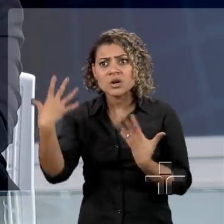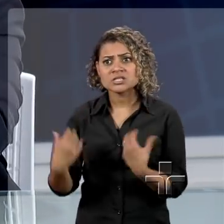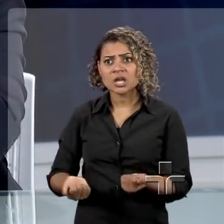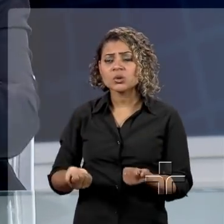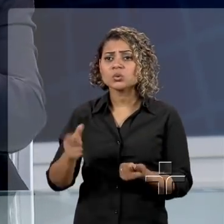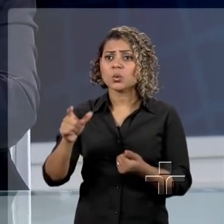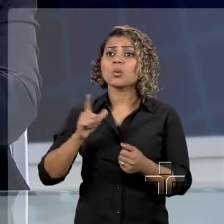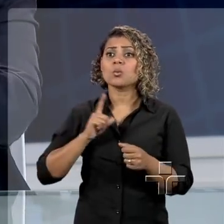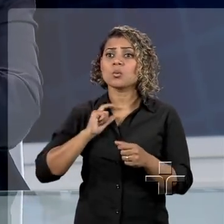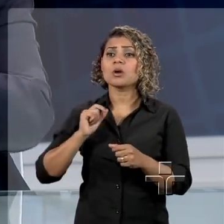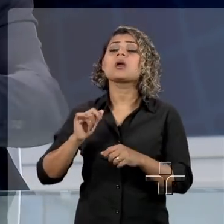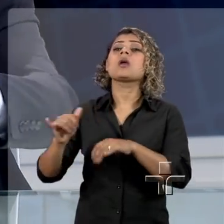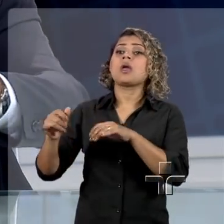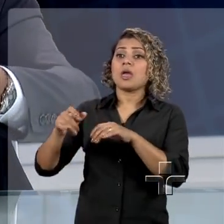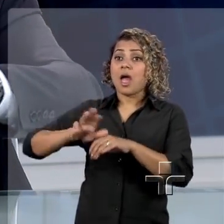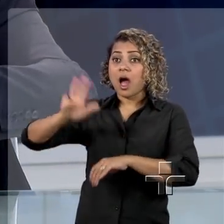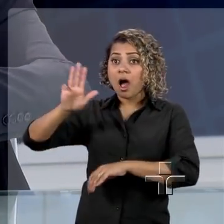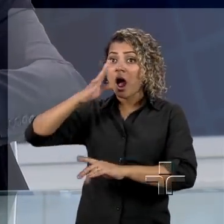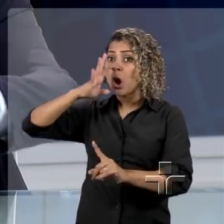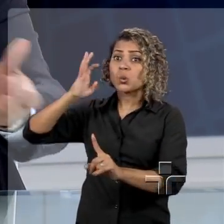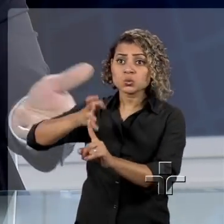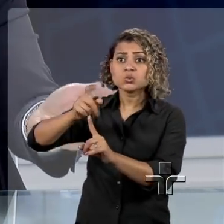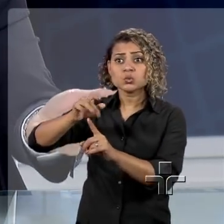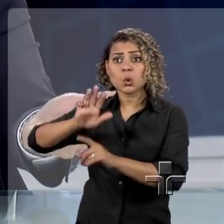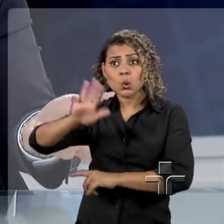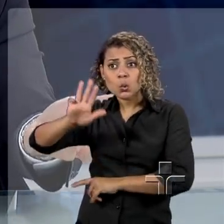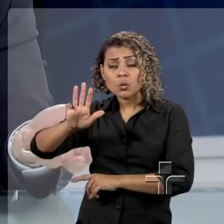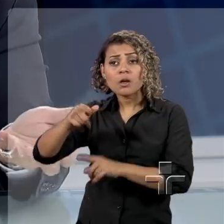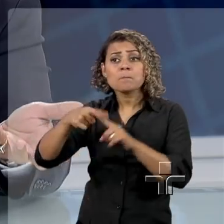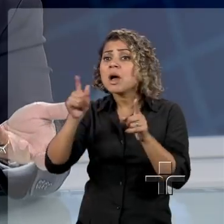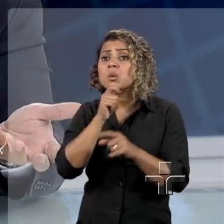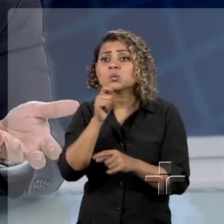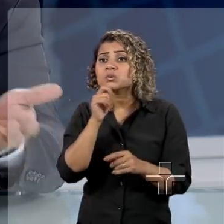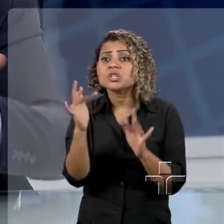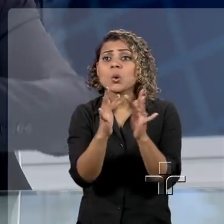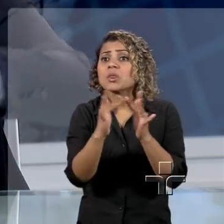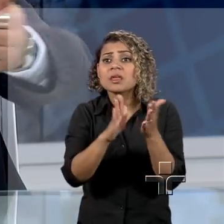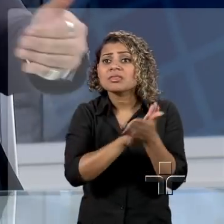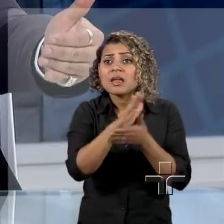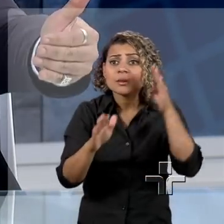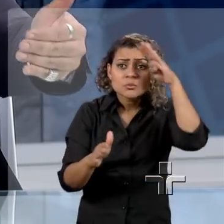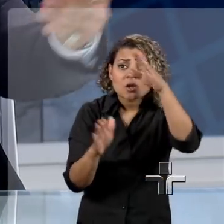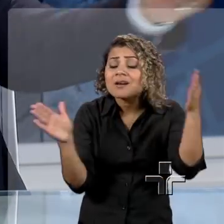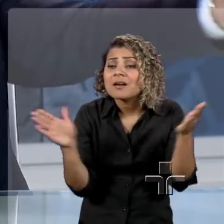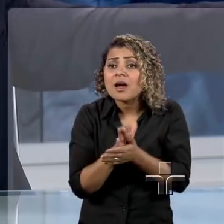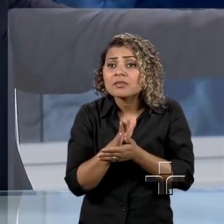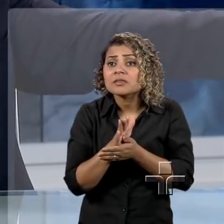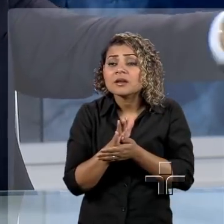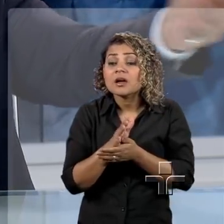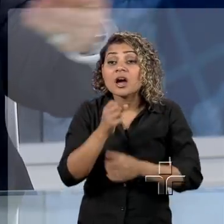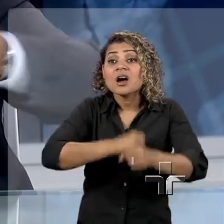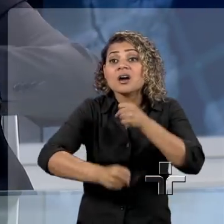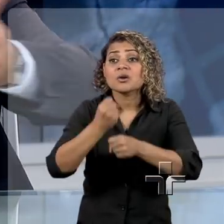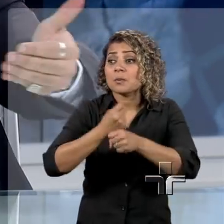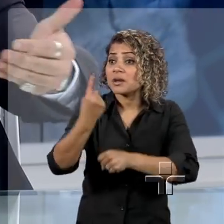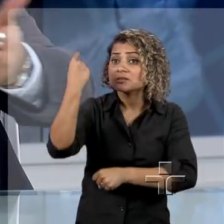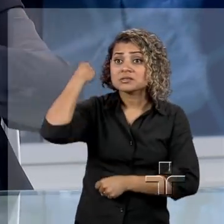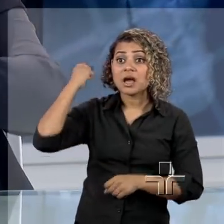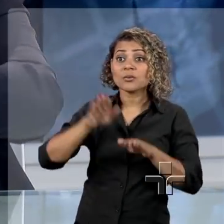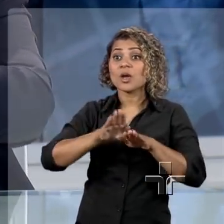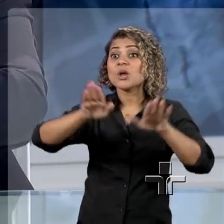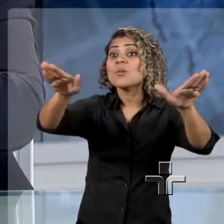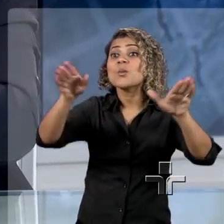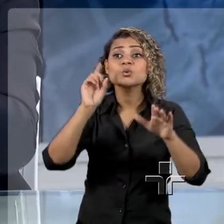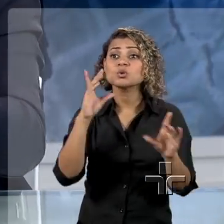condenação de Lula, sequer tinha contato com Bolsonaro. Encontrou Bolsonaro no ano passado no aeroporto